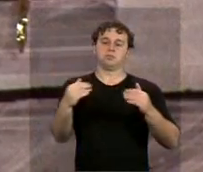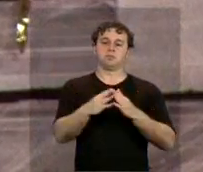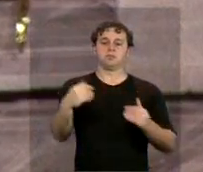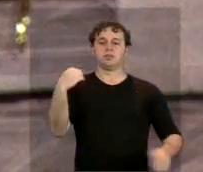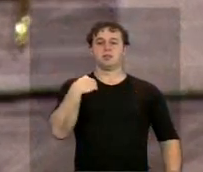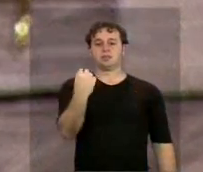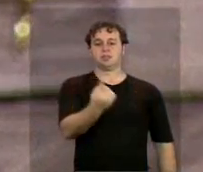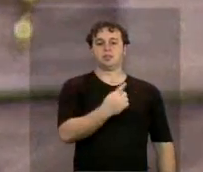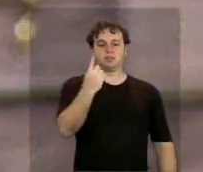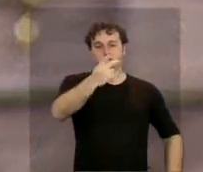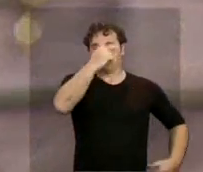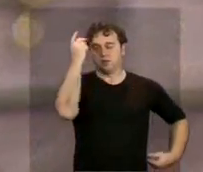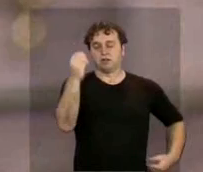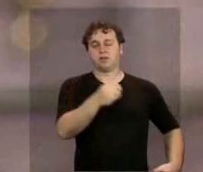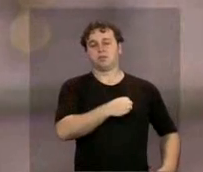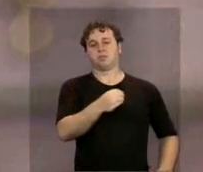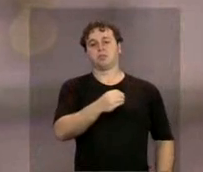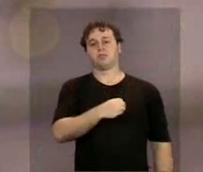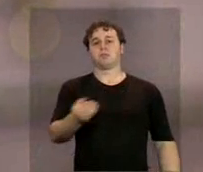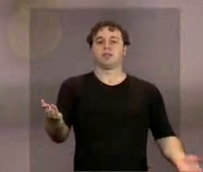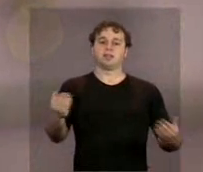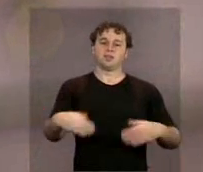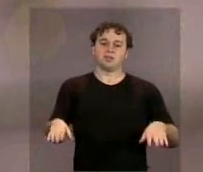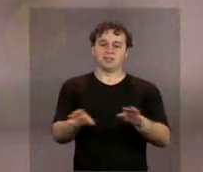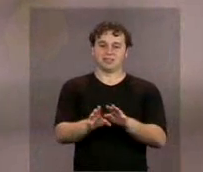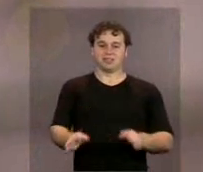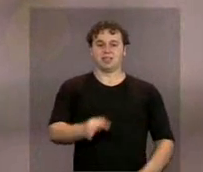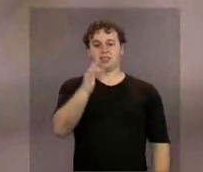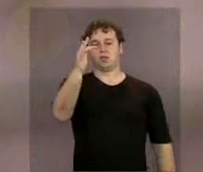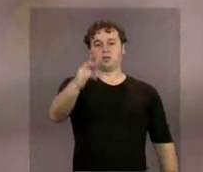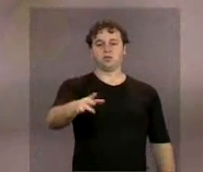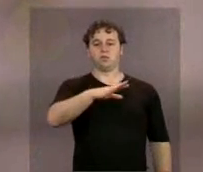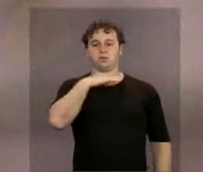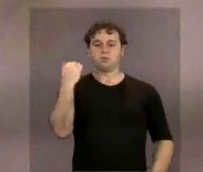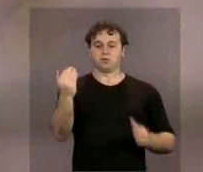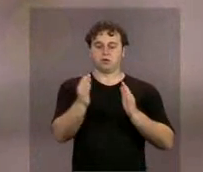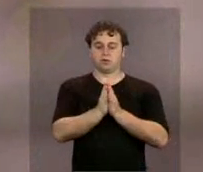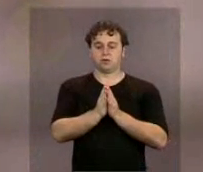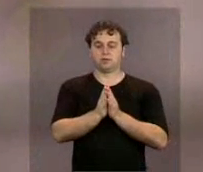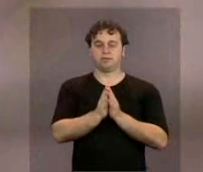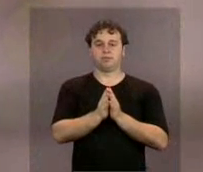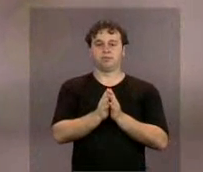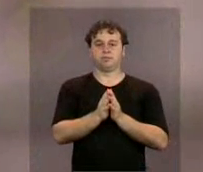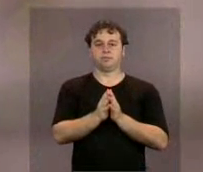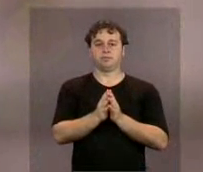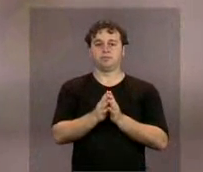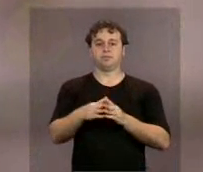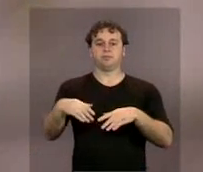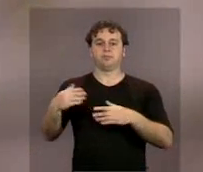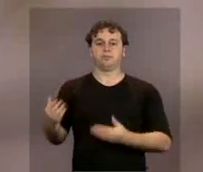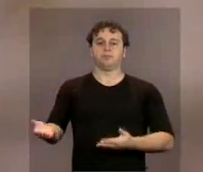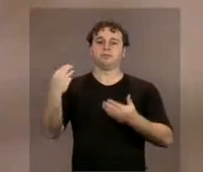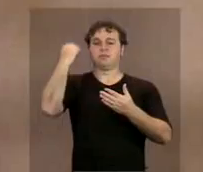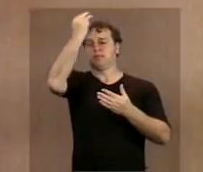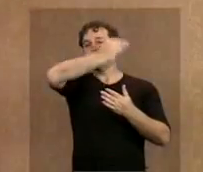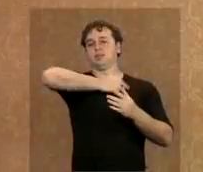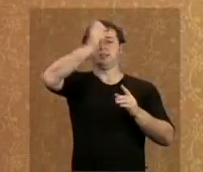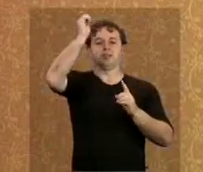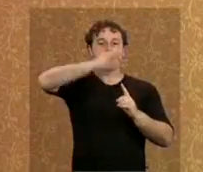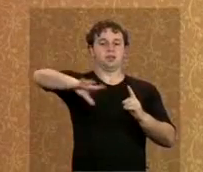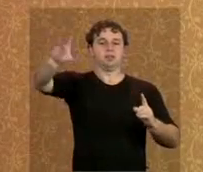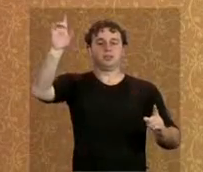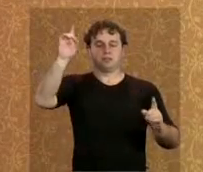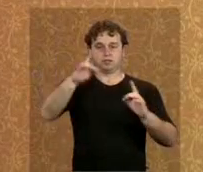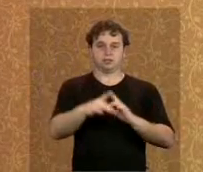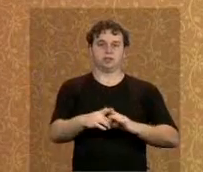Santa Maria, Mãe de Deus, rogai por nós, pecadores, agora e na hora de nossa morte. Amém. Ave Maria,